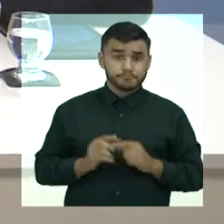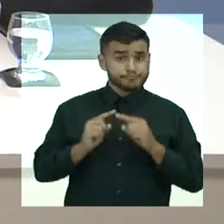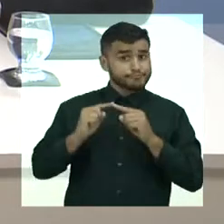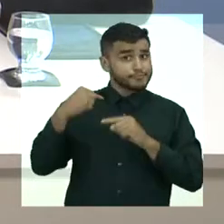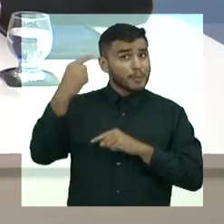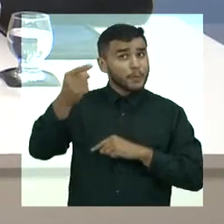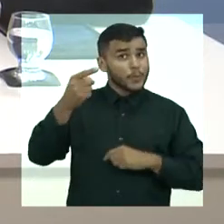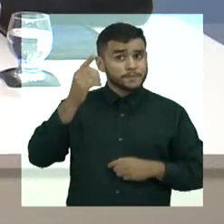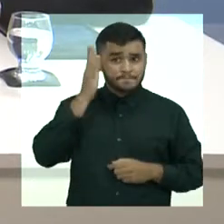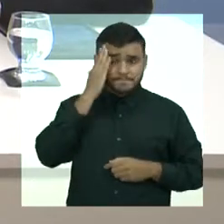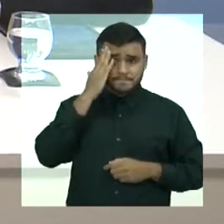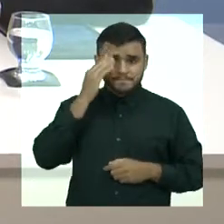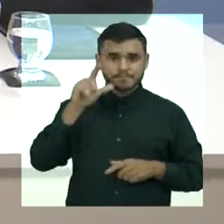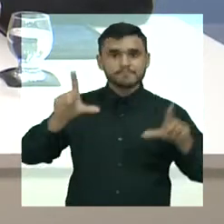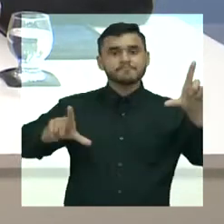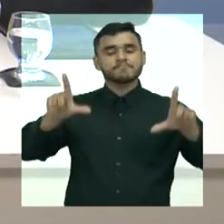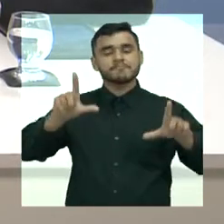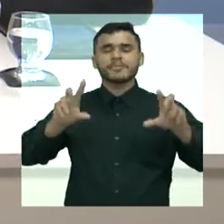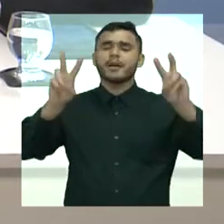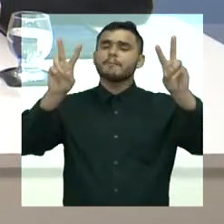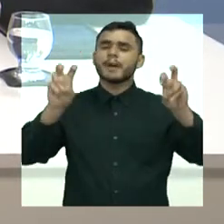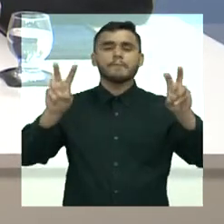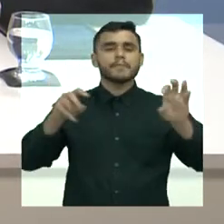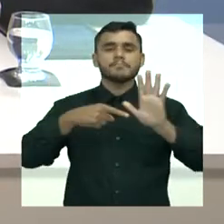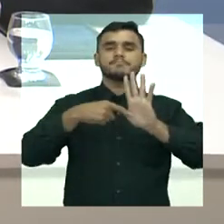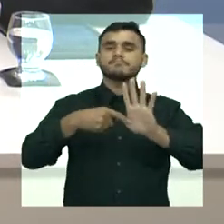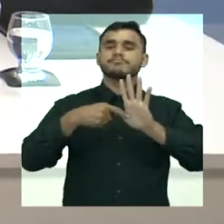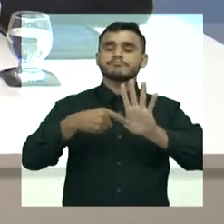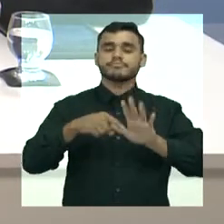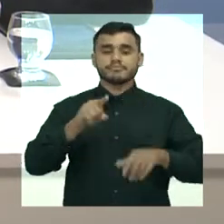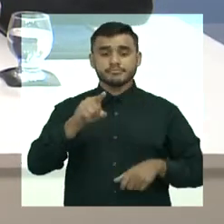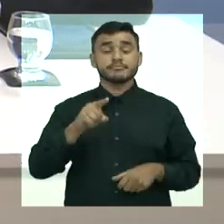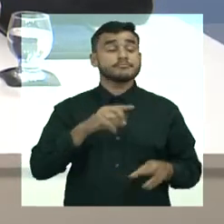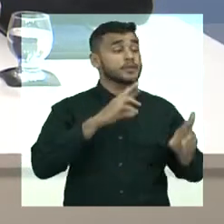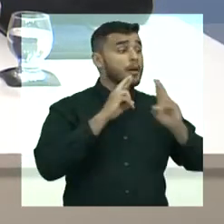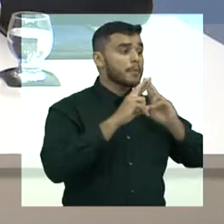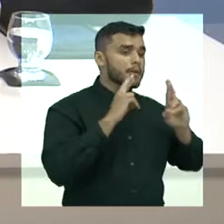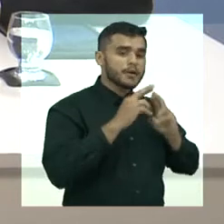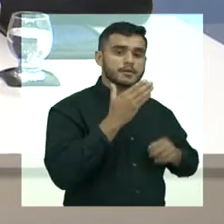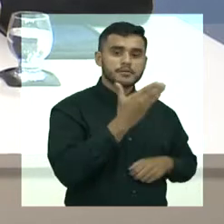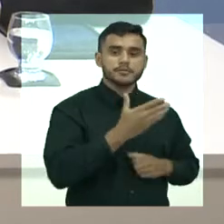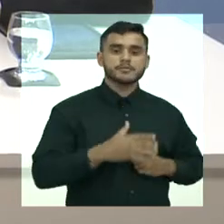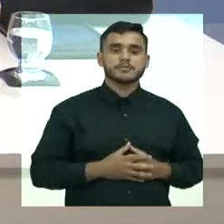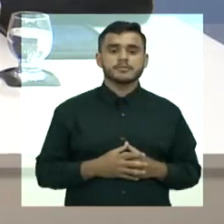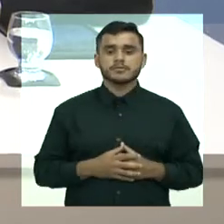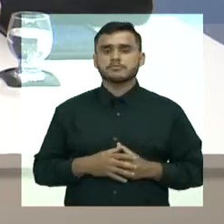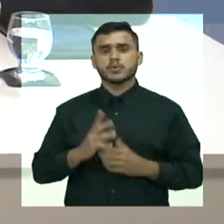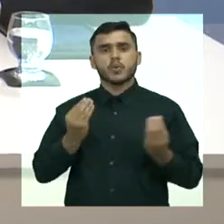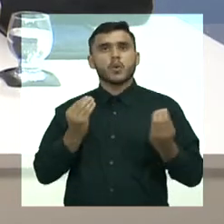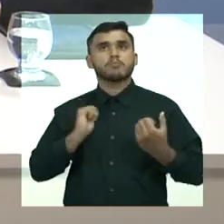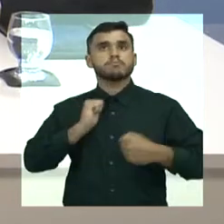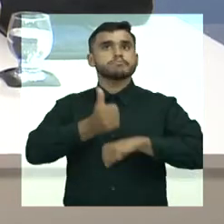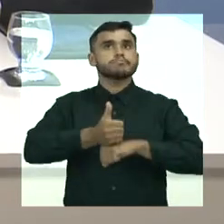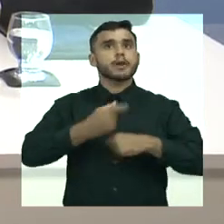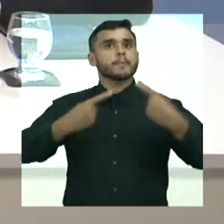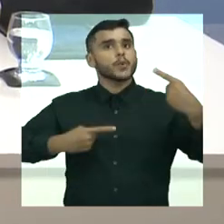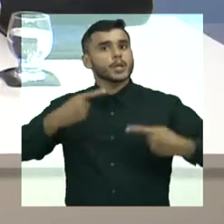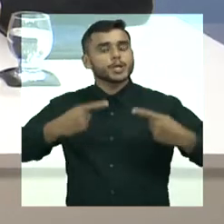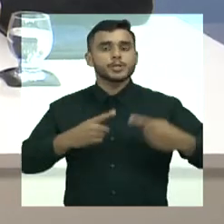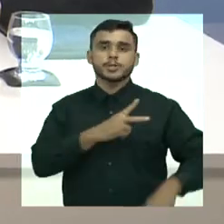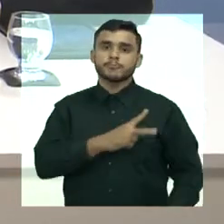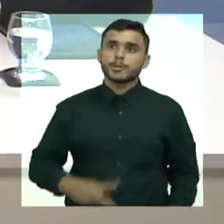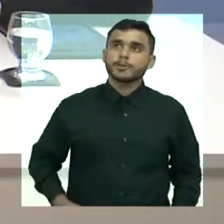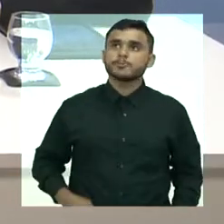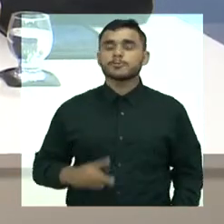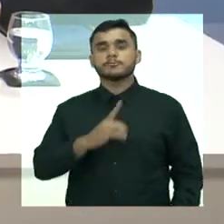edição, continuar trazendo temas importantes, agora com entrevistados sobre seus mandatos, sobre também